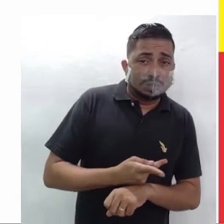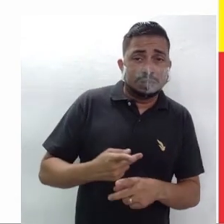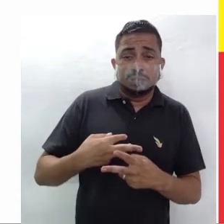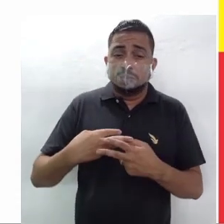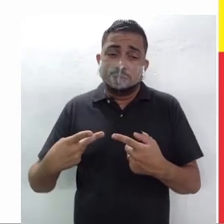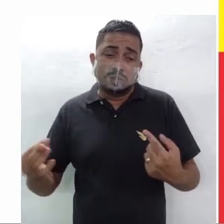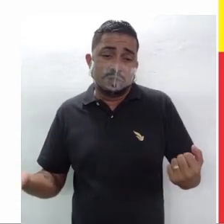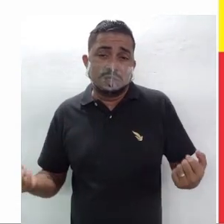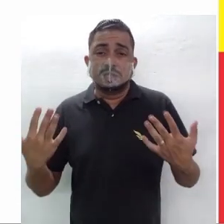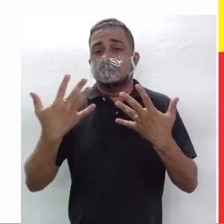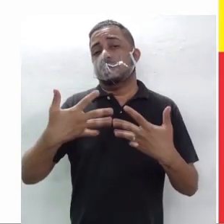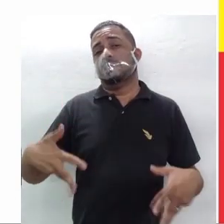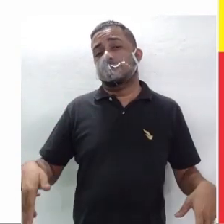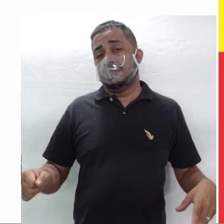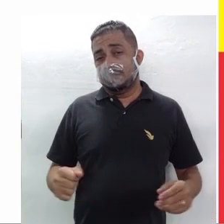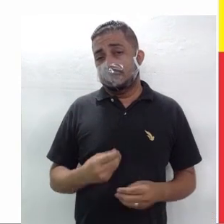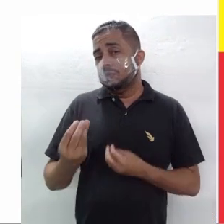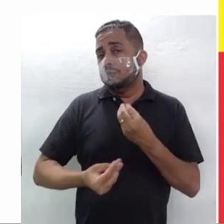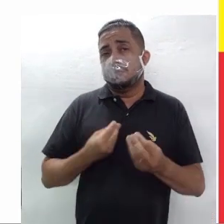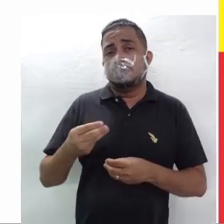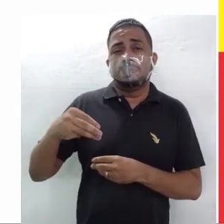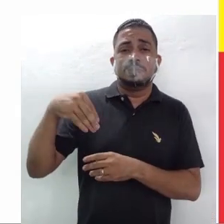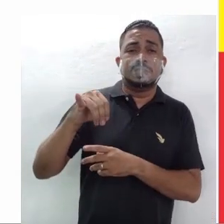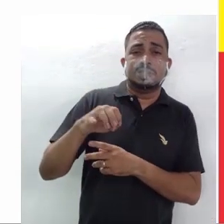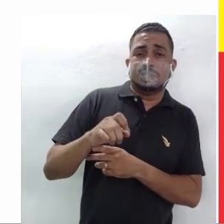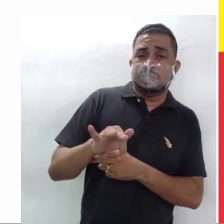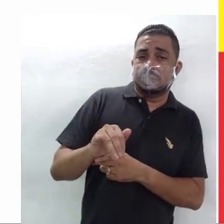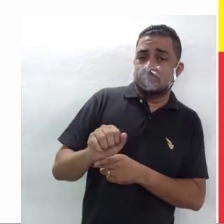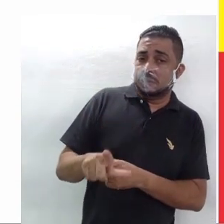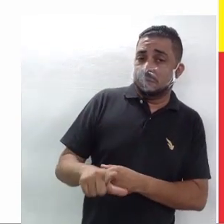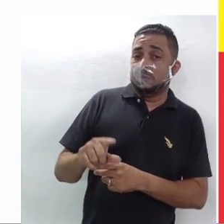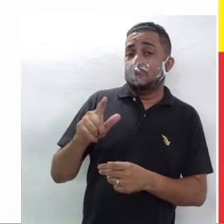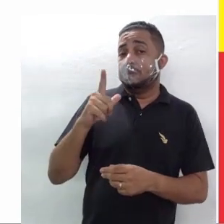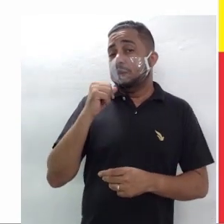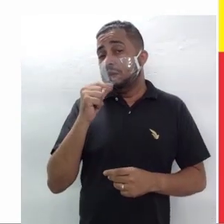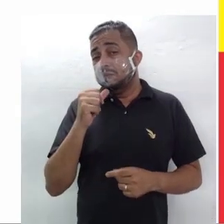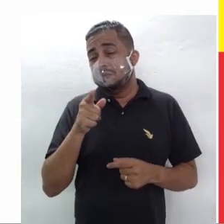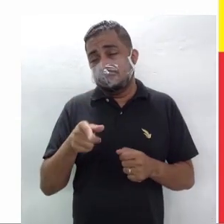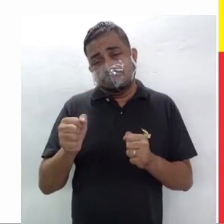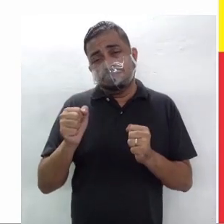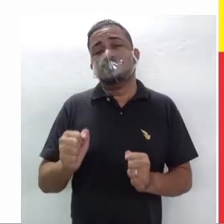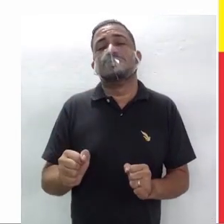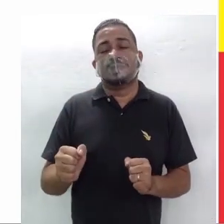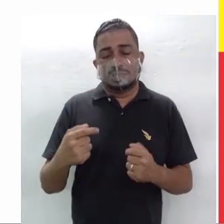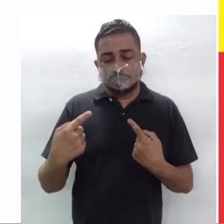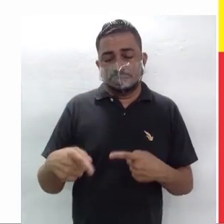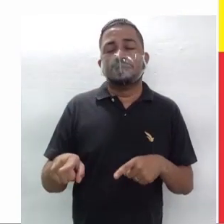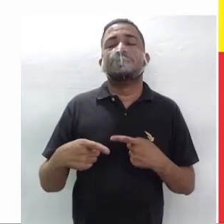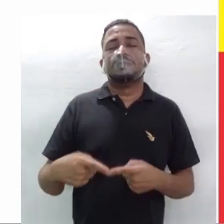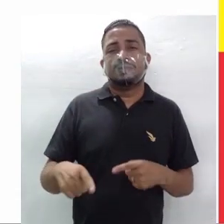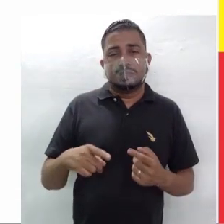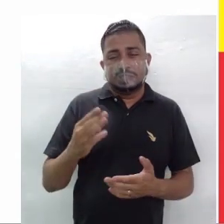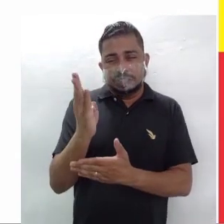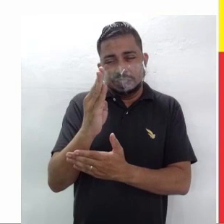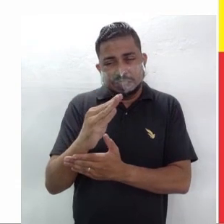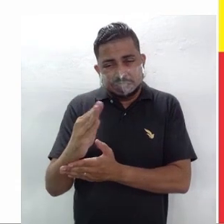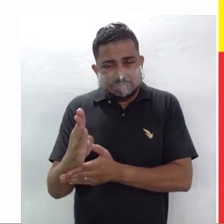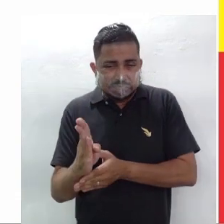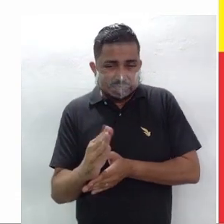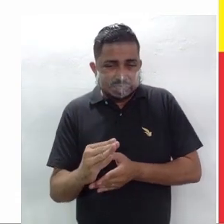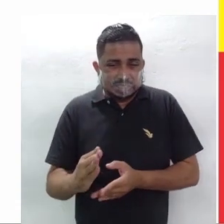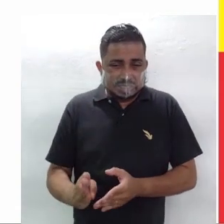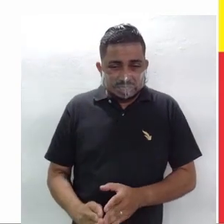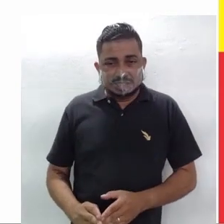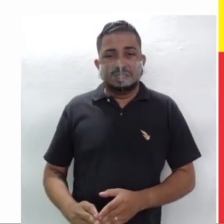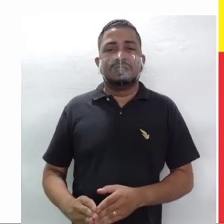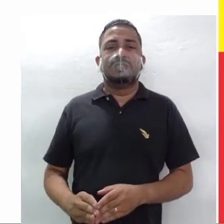de recursos naturais, como minerais e água. E isso pode provocar